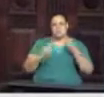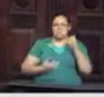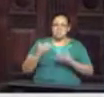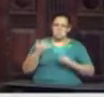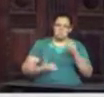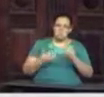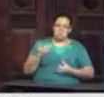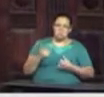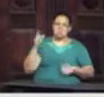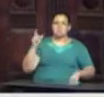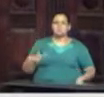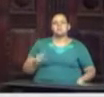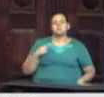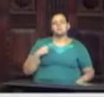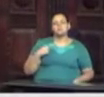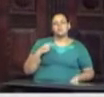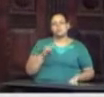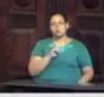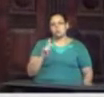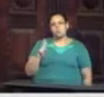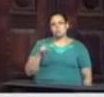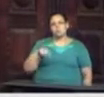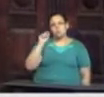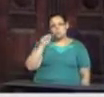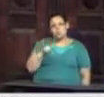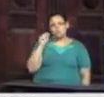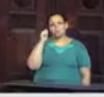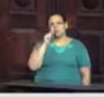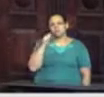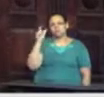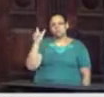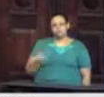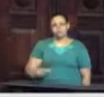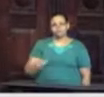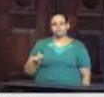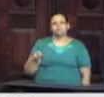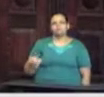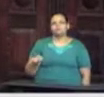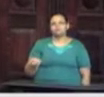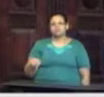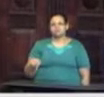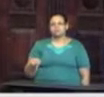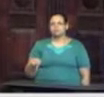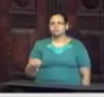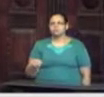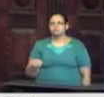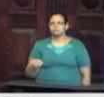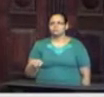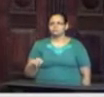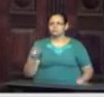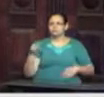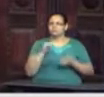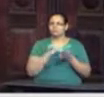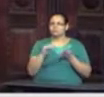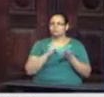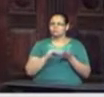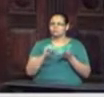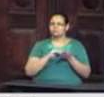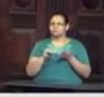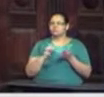a nomeação de uma cidadã para a